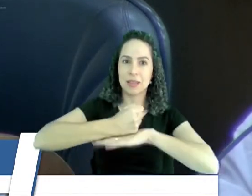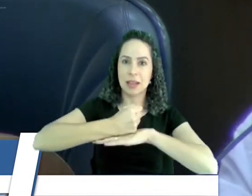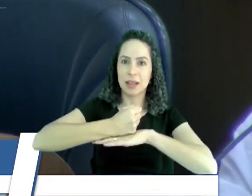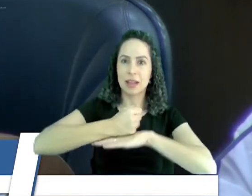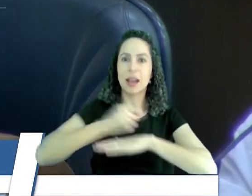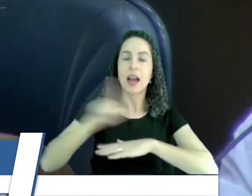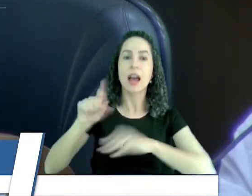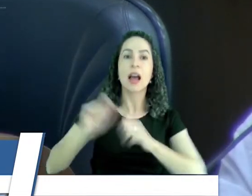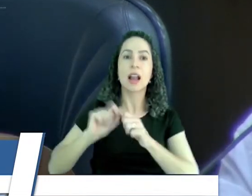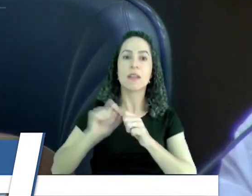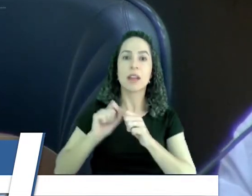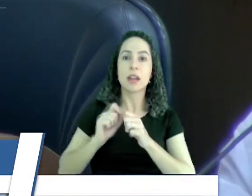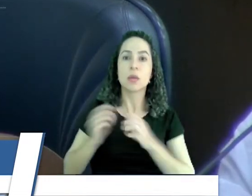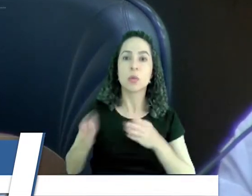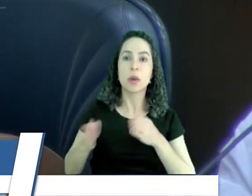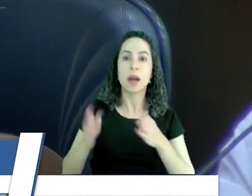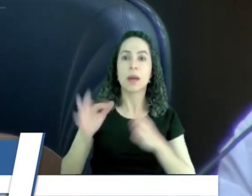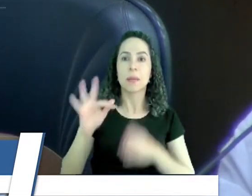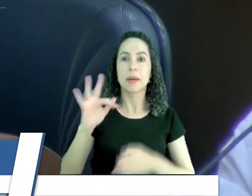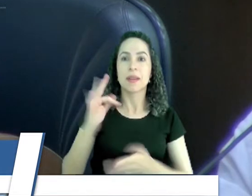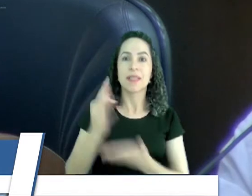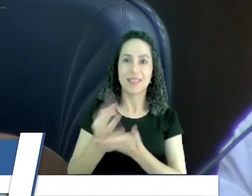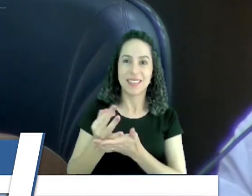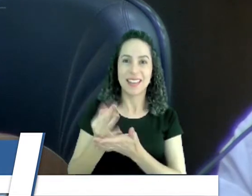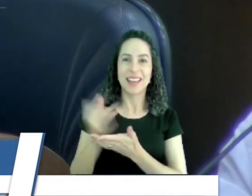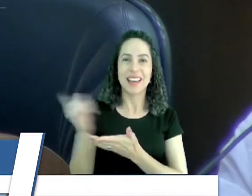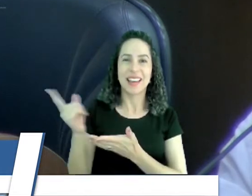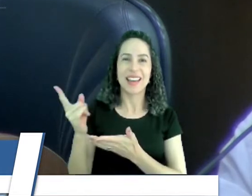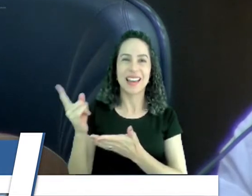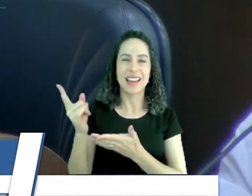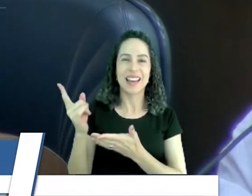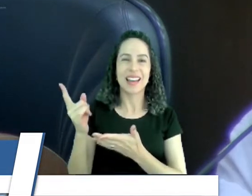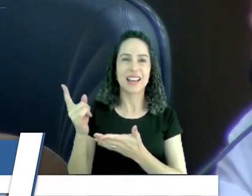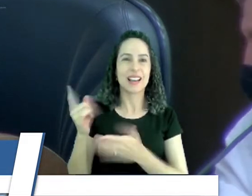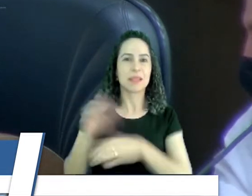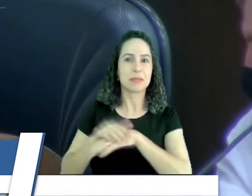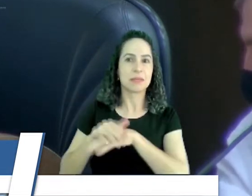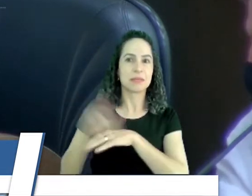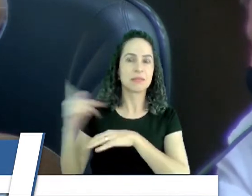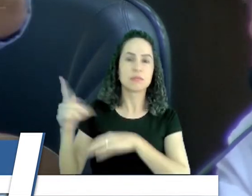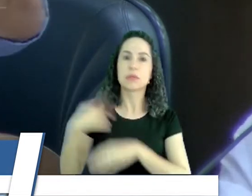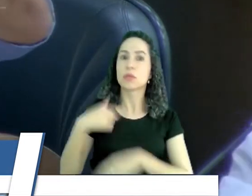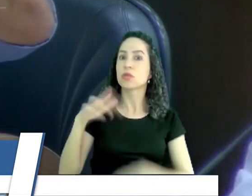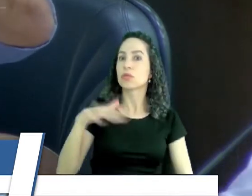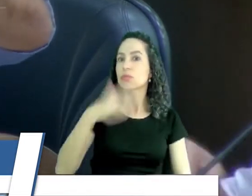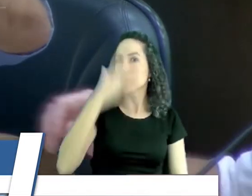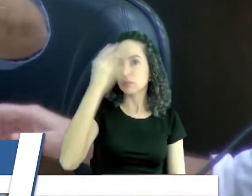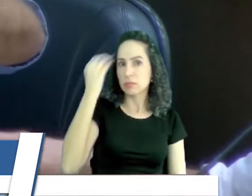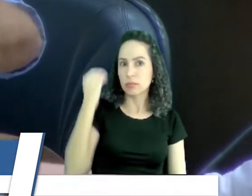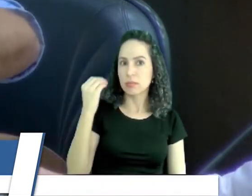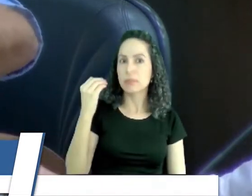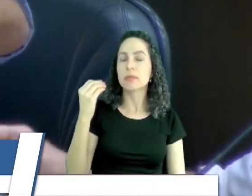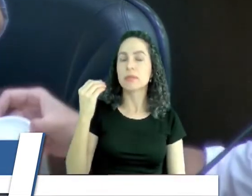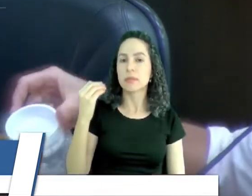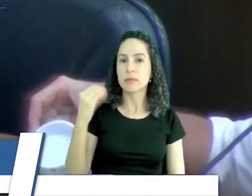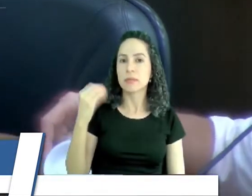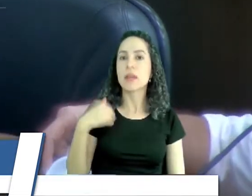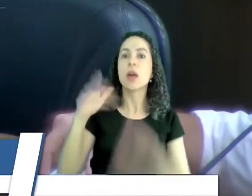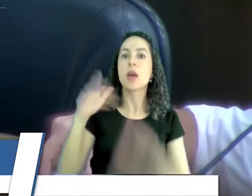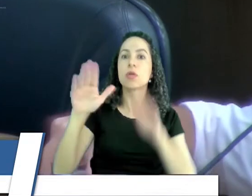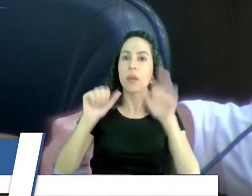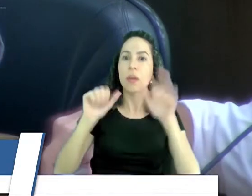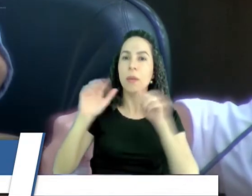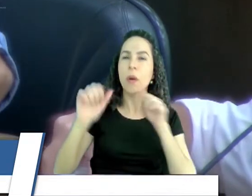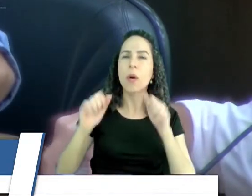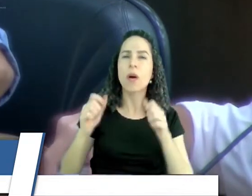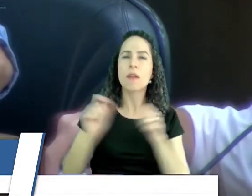Fé, que partiu de você. É que é muita coisa. Nós não jamais podemos esquecer, o chamamento. Nesse caminho que eu